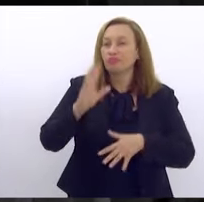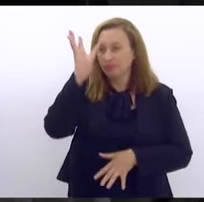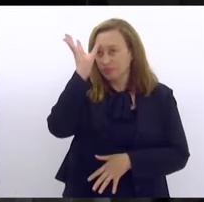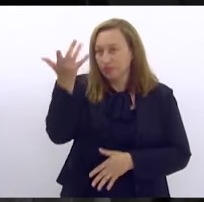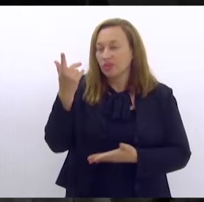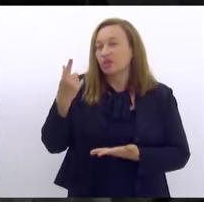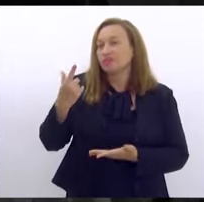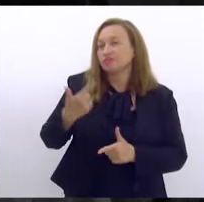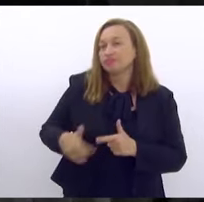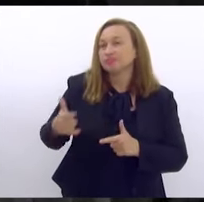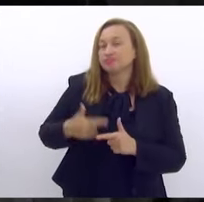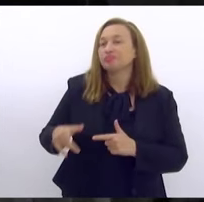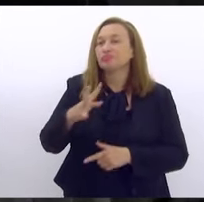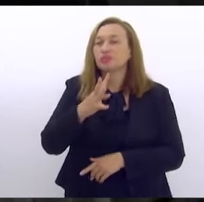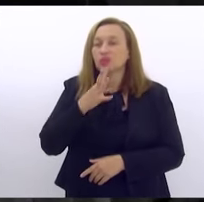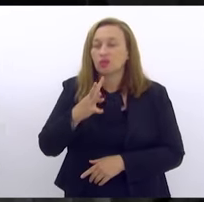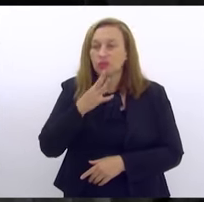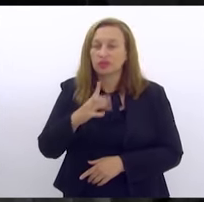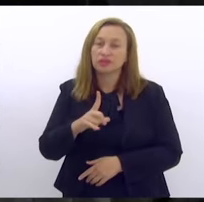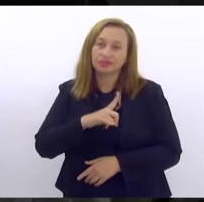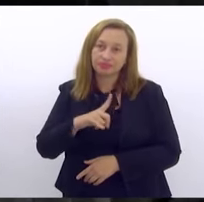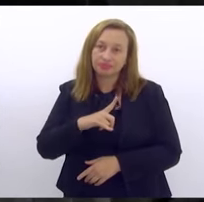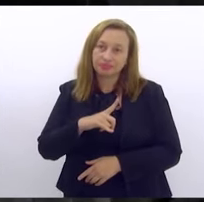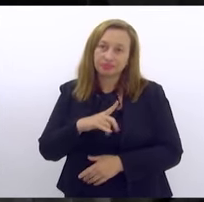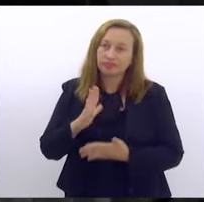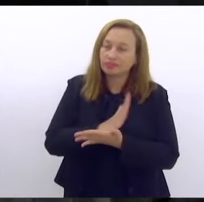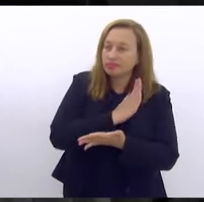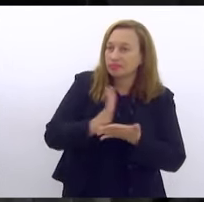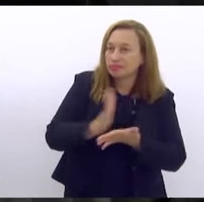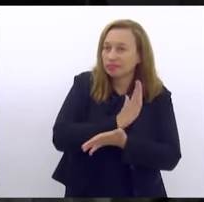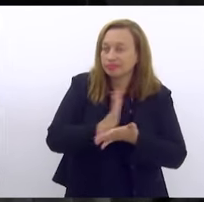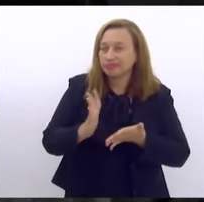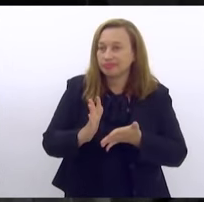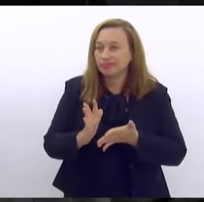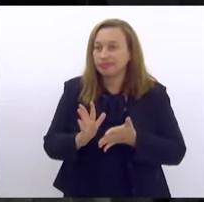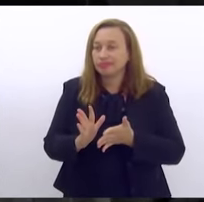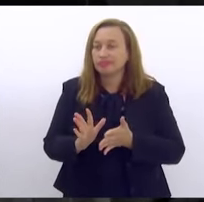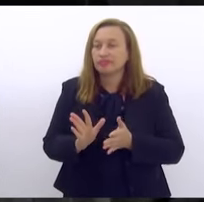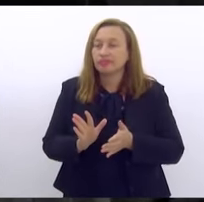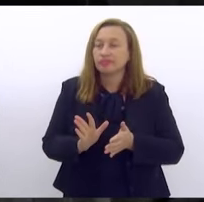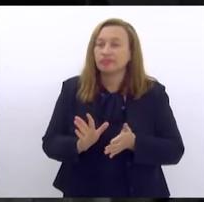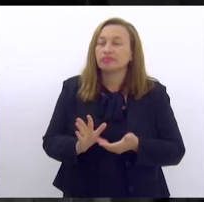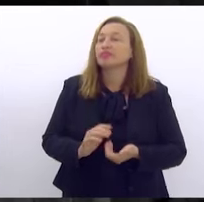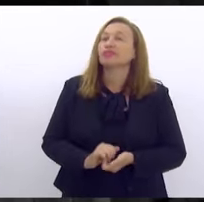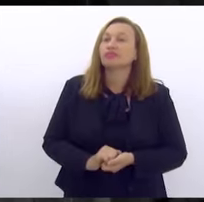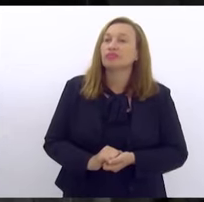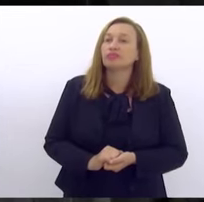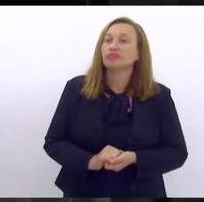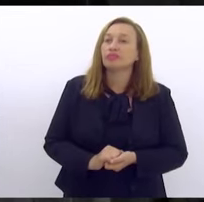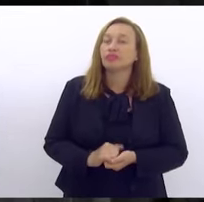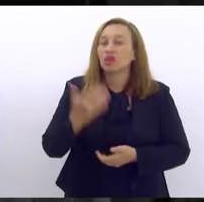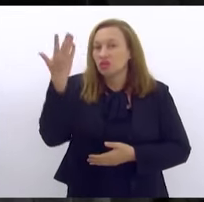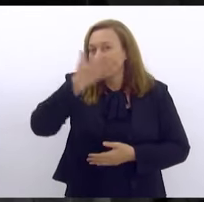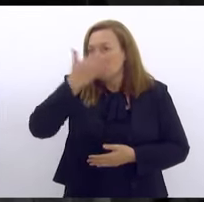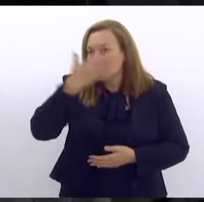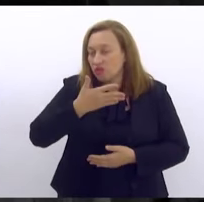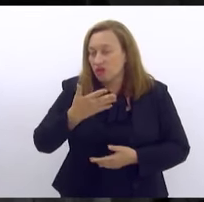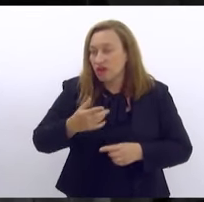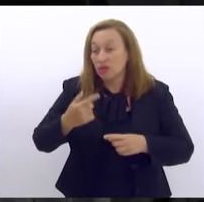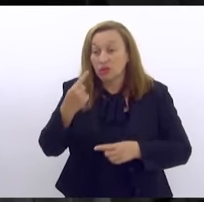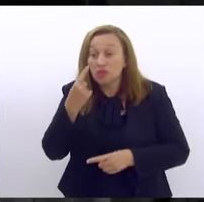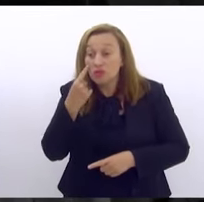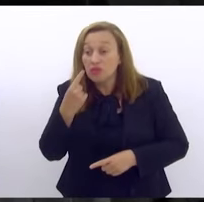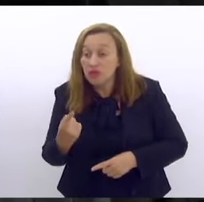problema é reconhecer que ele existe. Muitas das vezes a gente maquiou o orçamento e quando viu o problema estava em cima. Então nós estamos